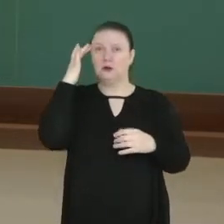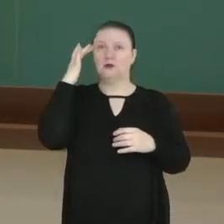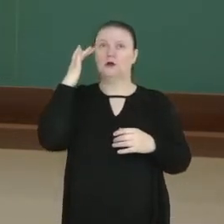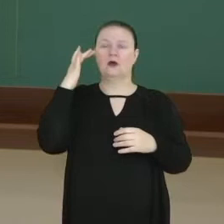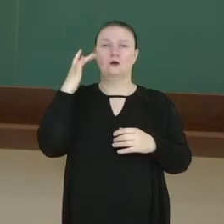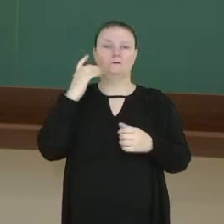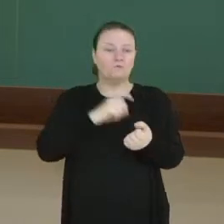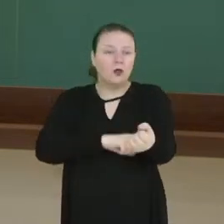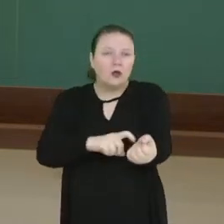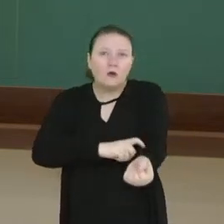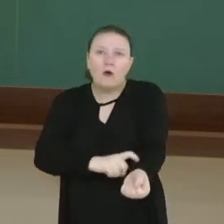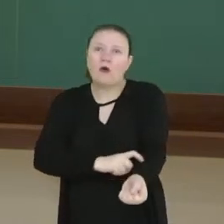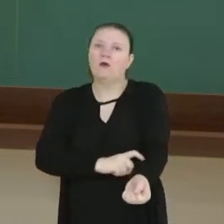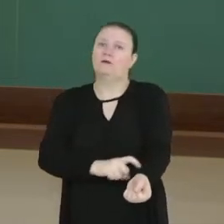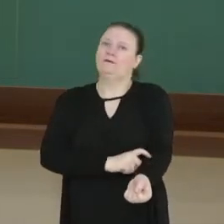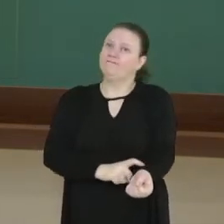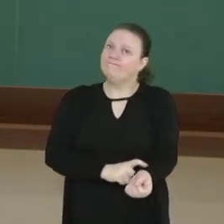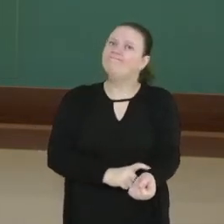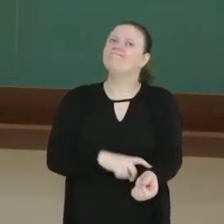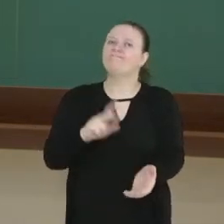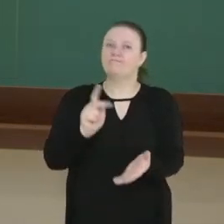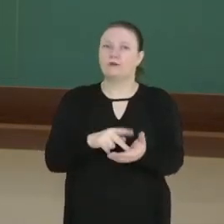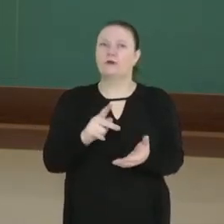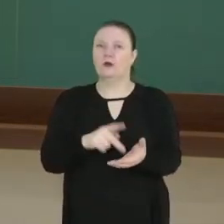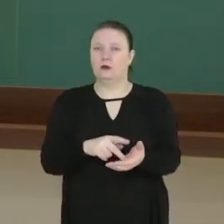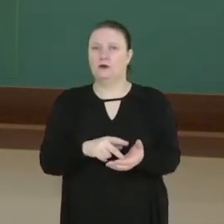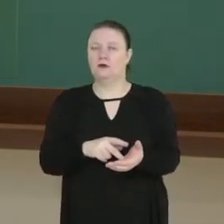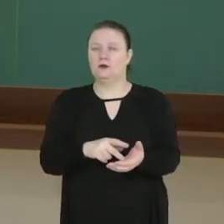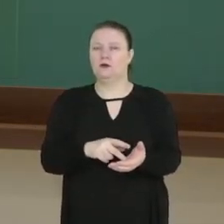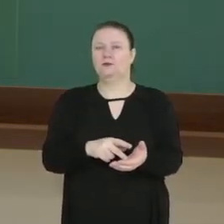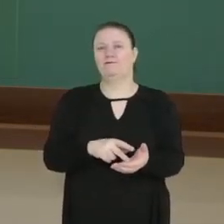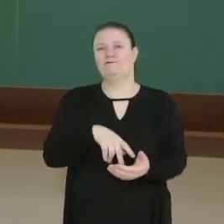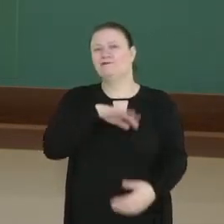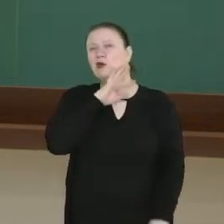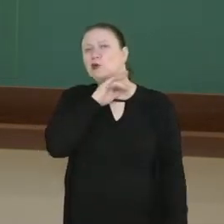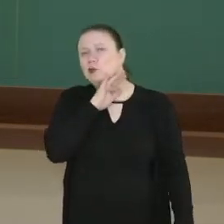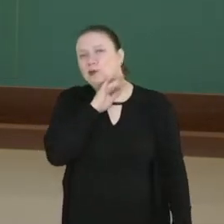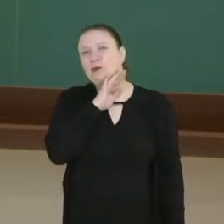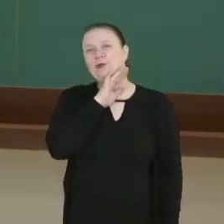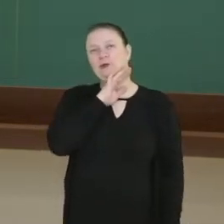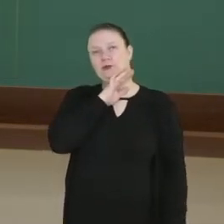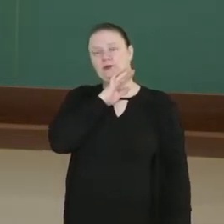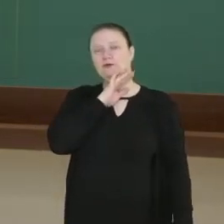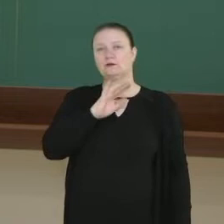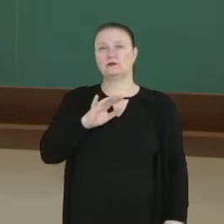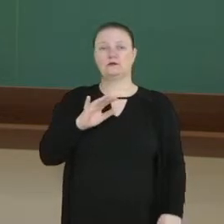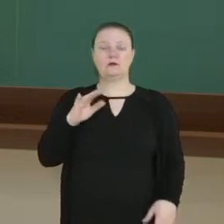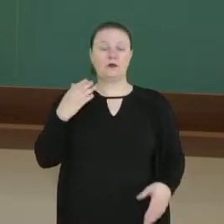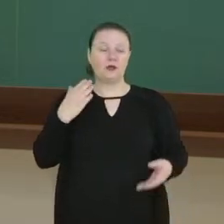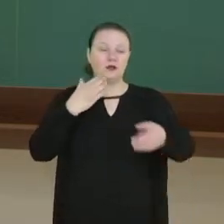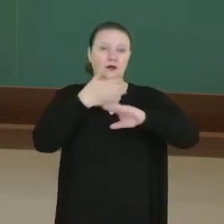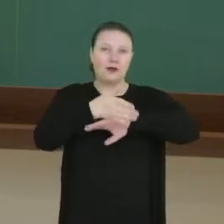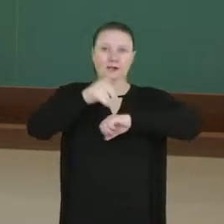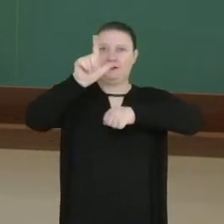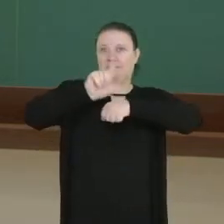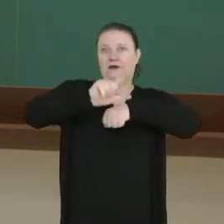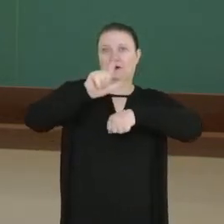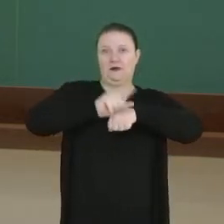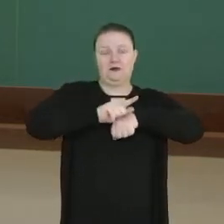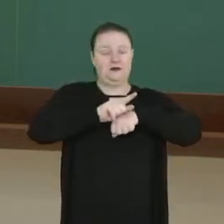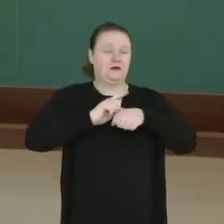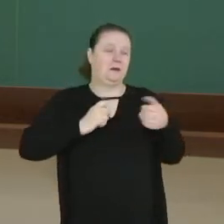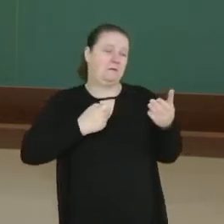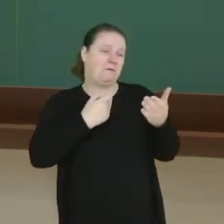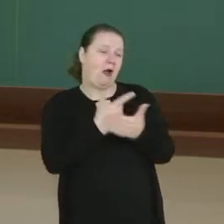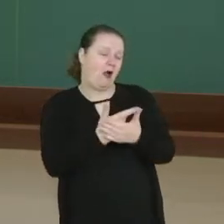ali, daquela pessoa que adquiriu aquele produto. Então, é muito ruim isso. Então, quando a gente vai na loja, nós já adquirimos o produto,